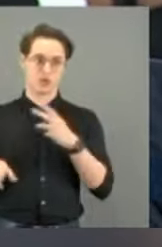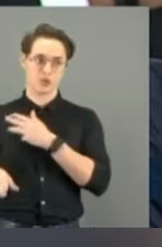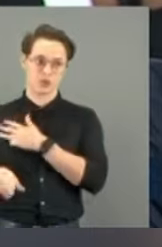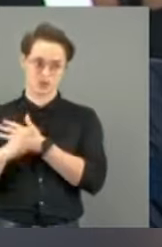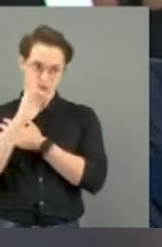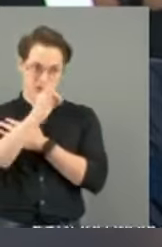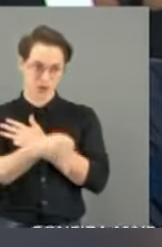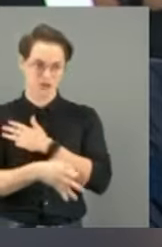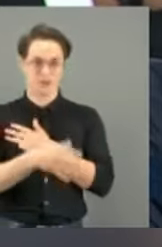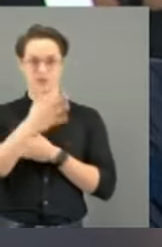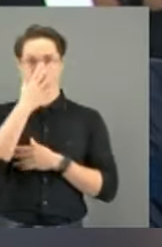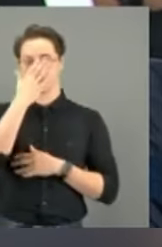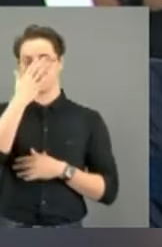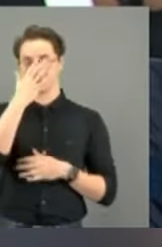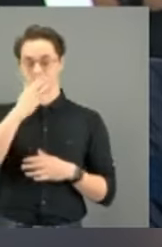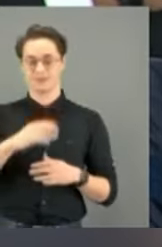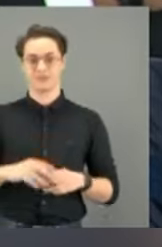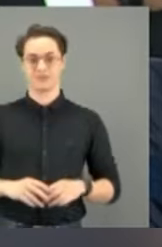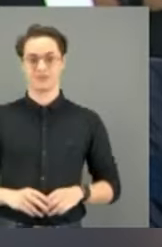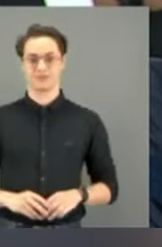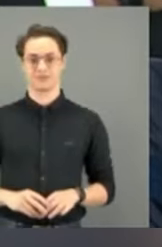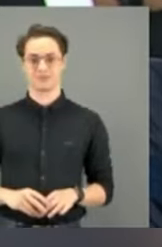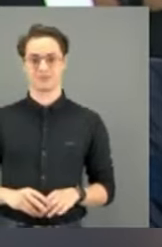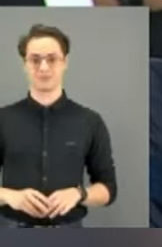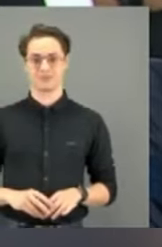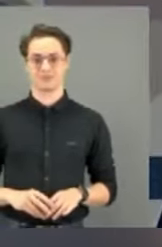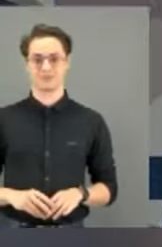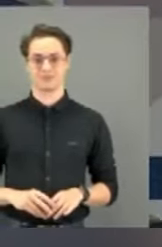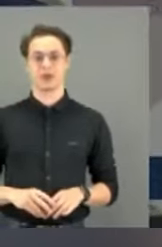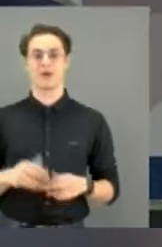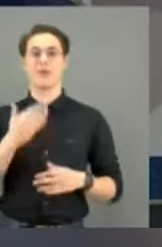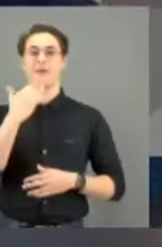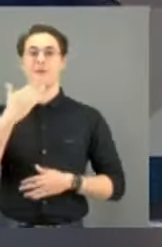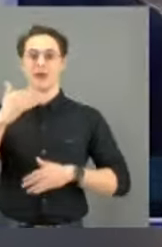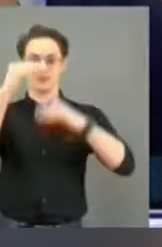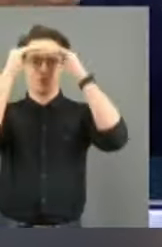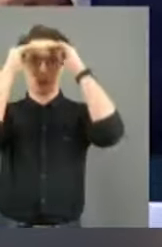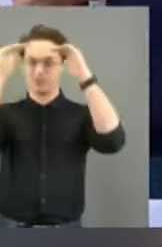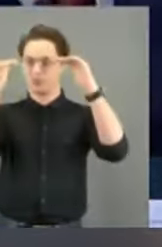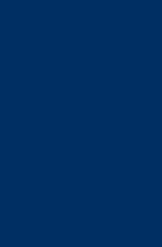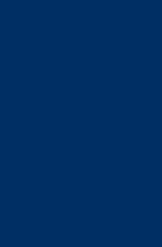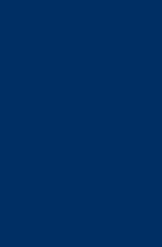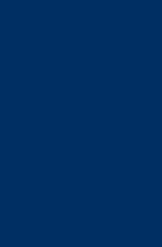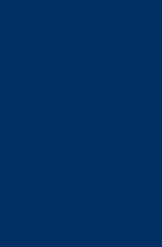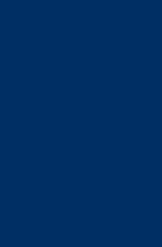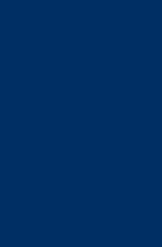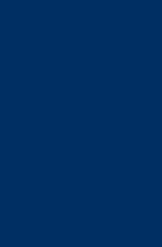é isso? Solicito que haja respeito de ambas as partes.